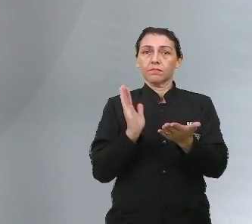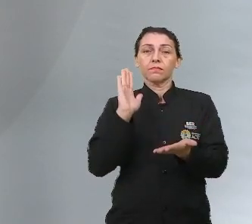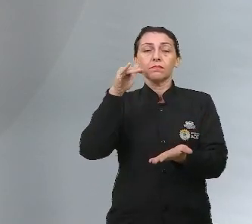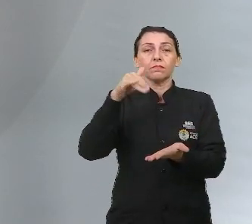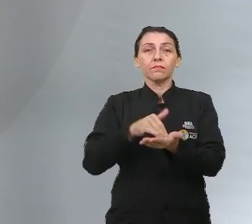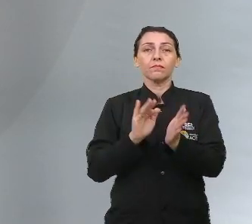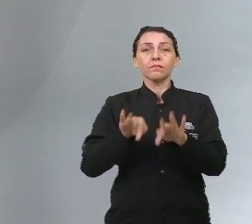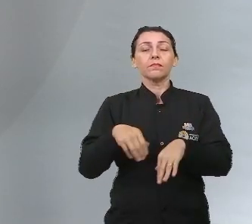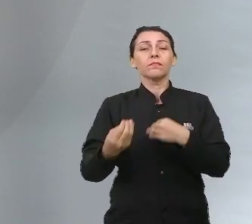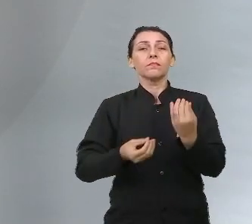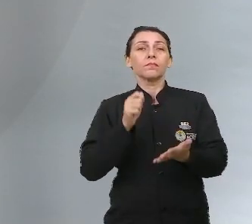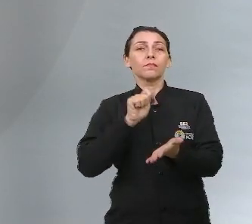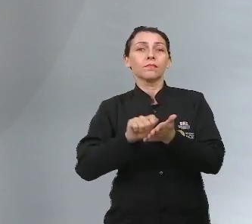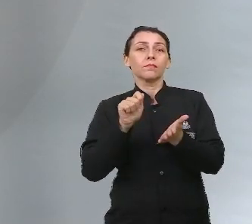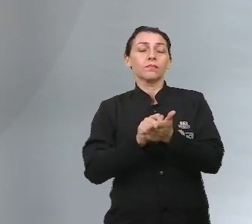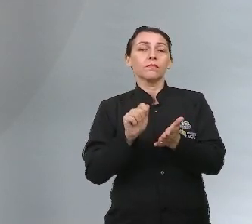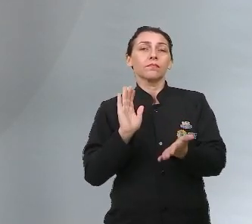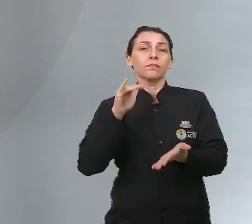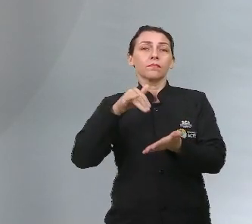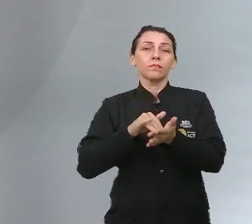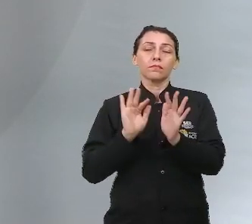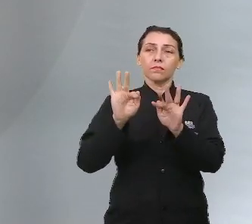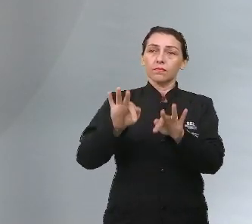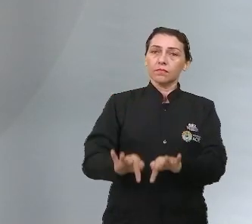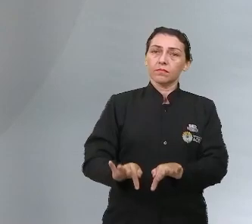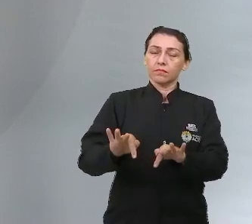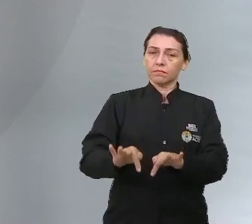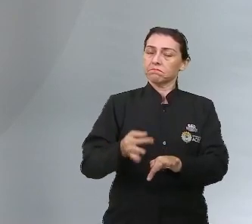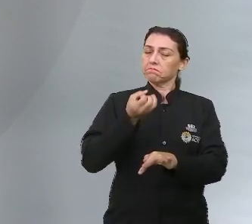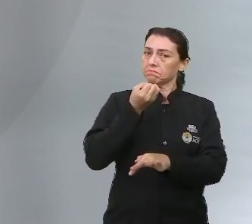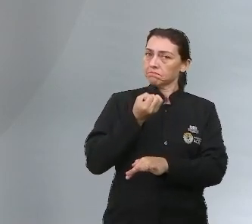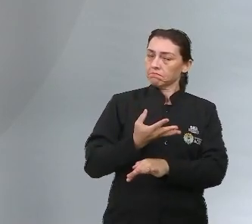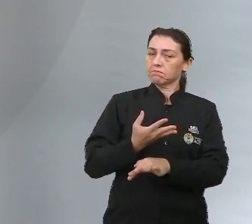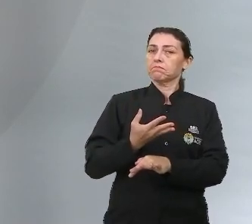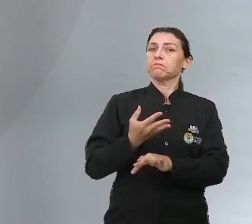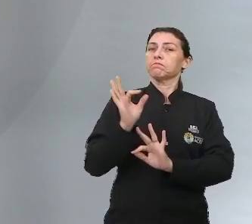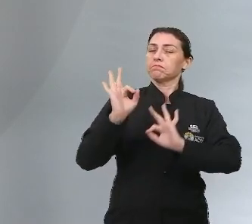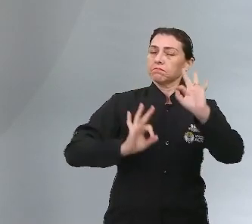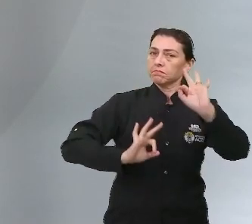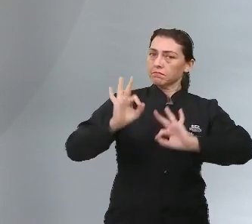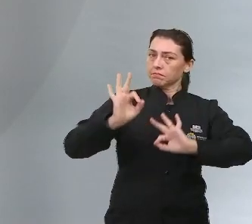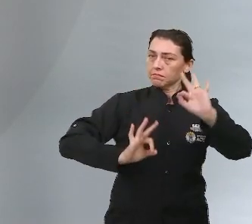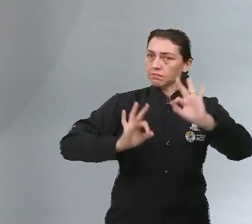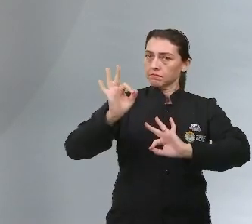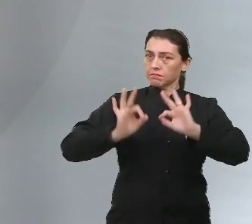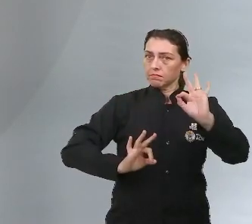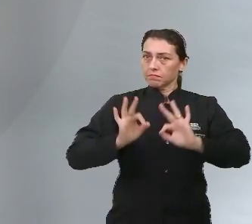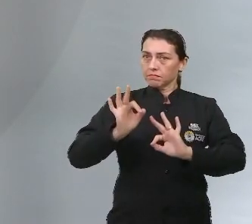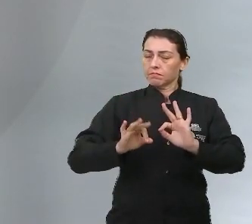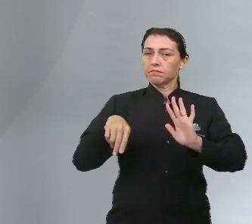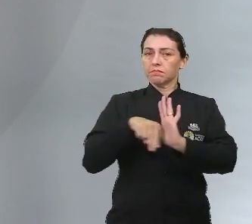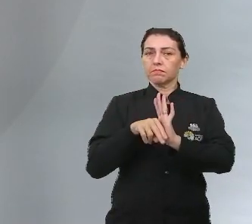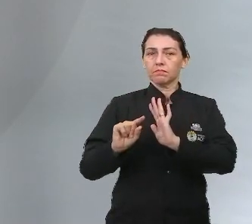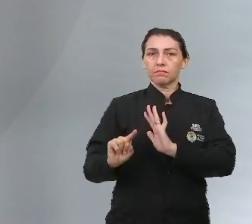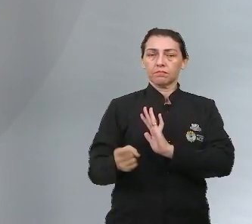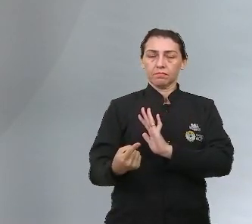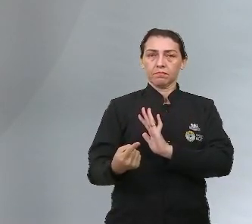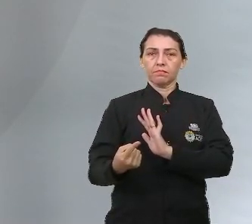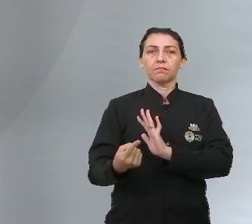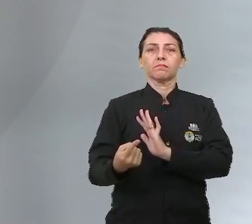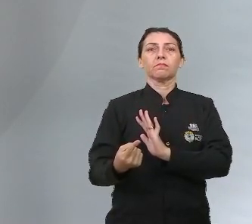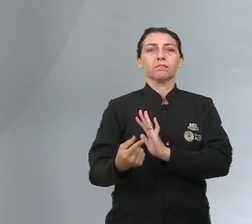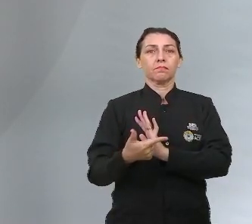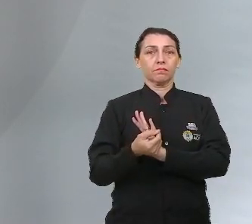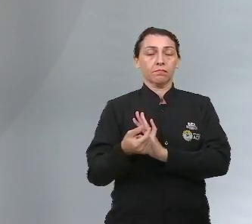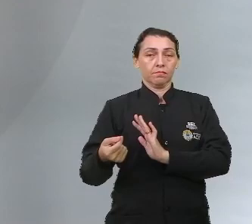como escrever uma conclusão bem feita, bem elaborada, digna de uma nota 1000 e tirar